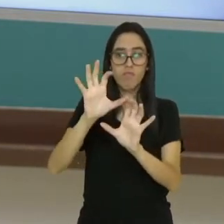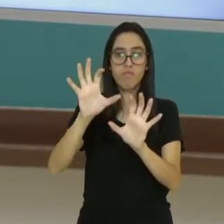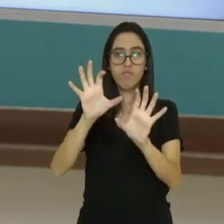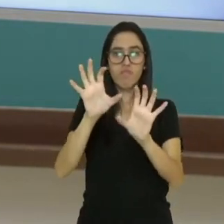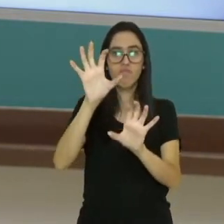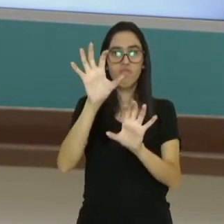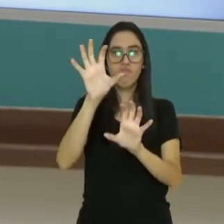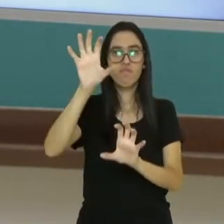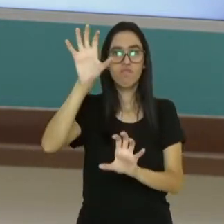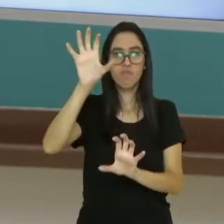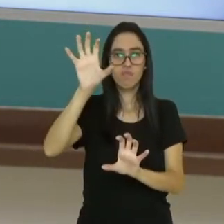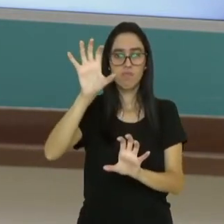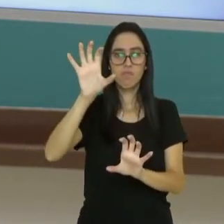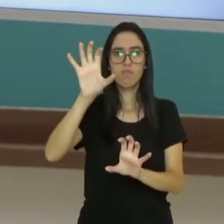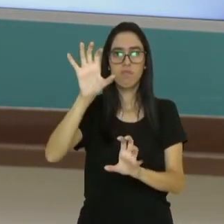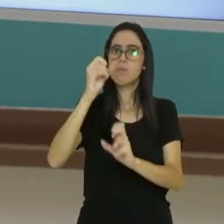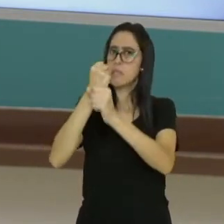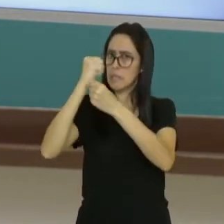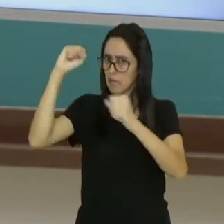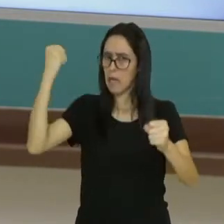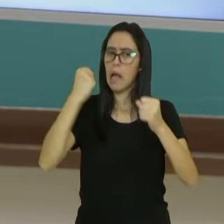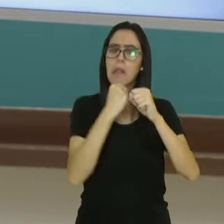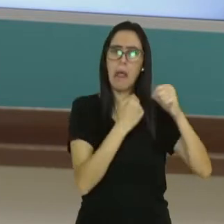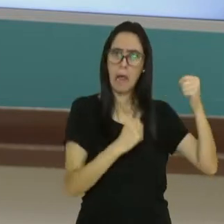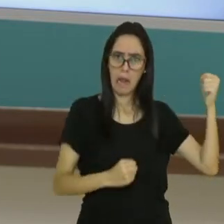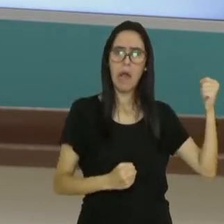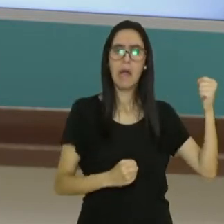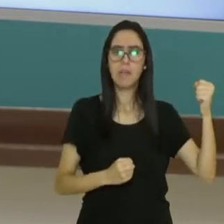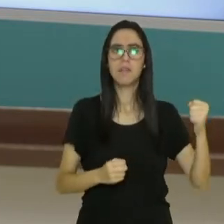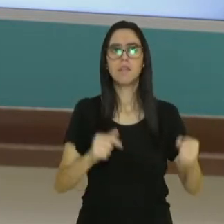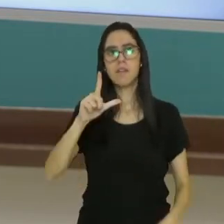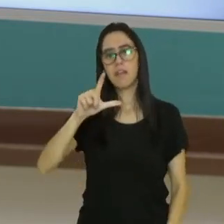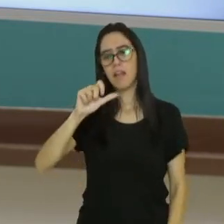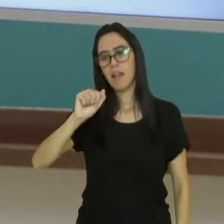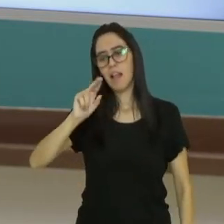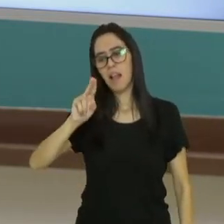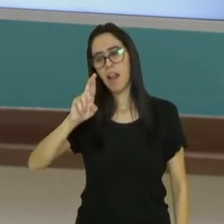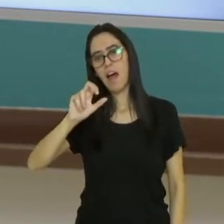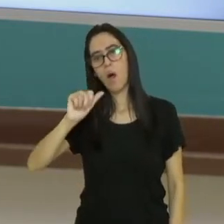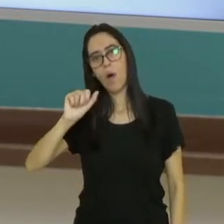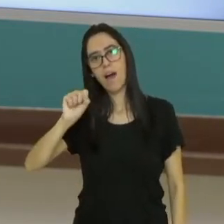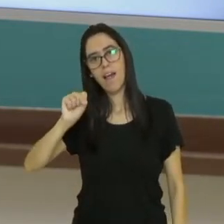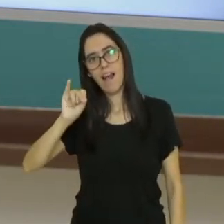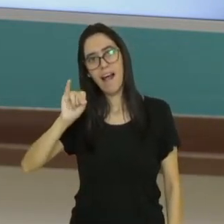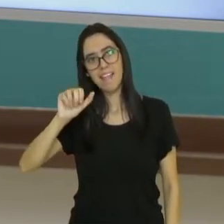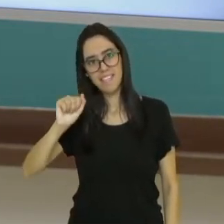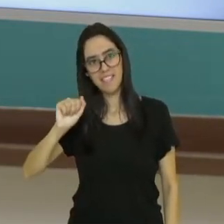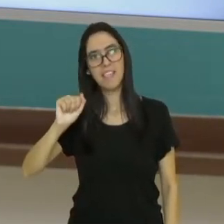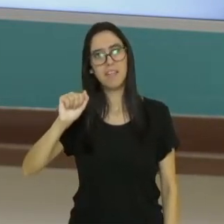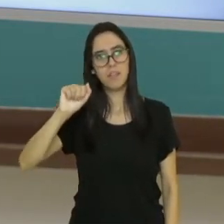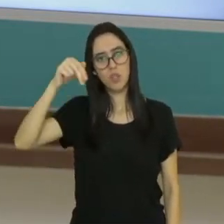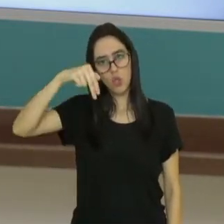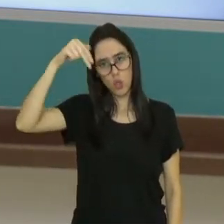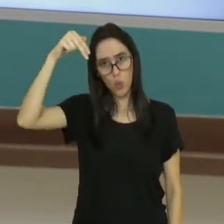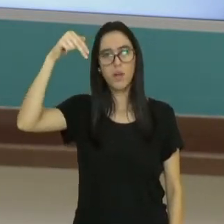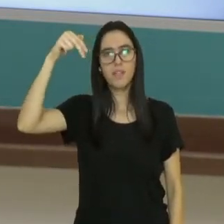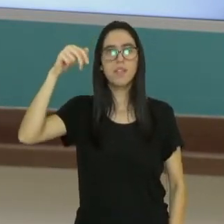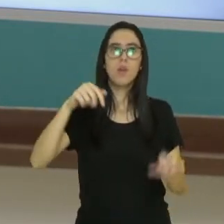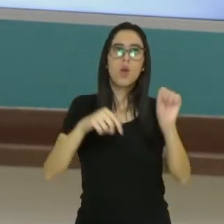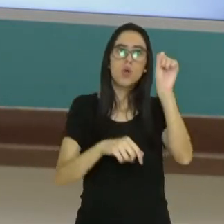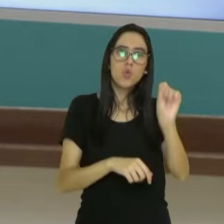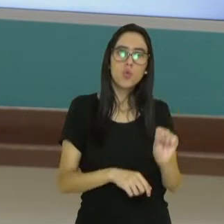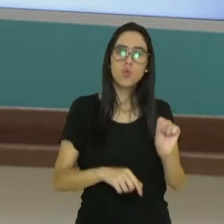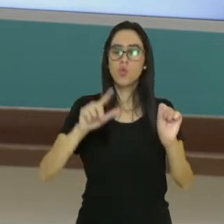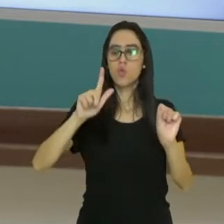muito grandes essas duas partes, né? A Laurásia e a Gondwana, né? A Laurásia aqui e Gondwana ali. Então,